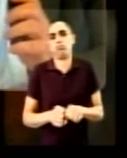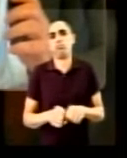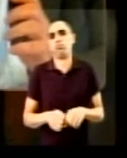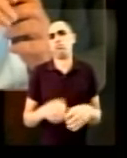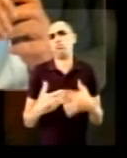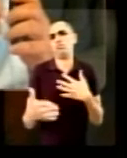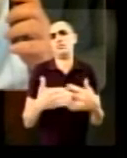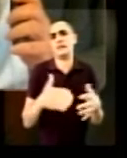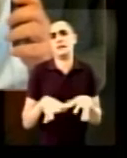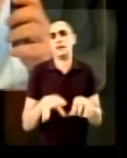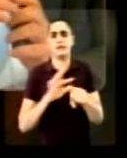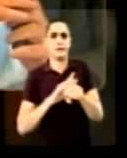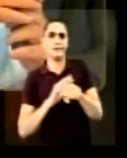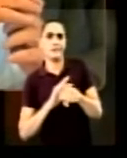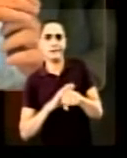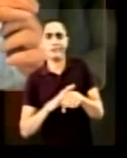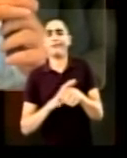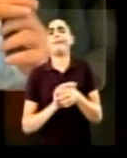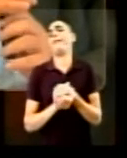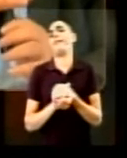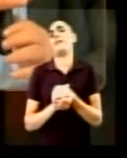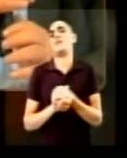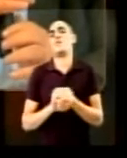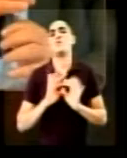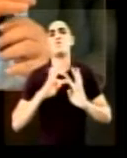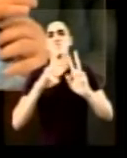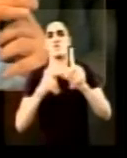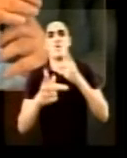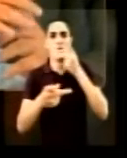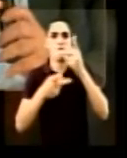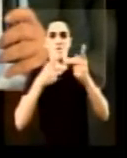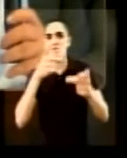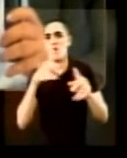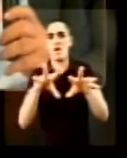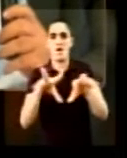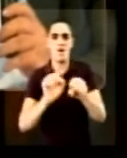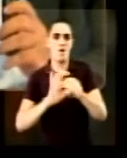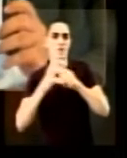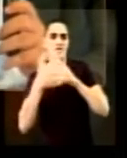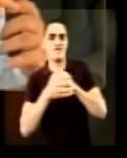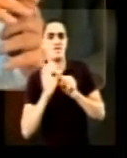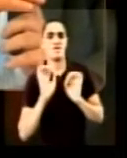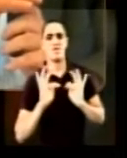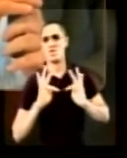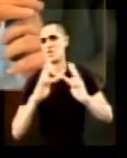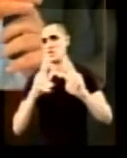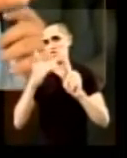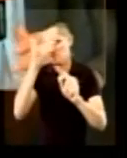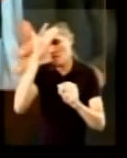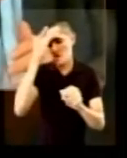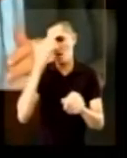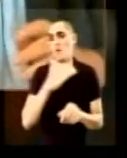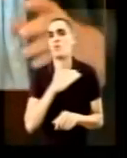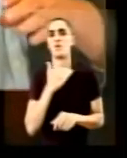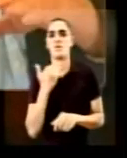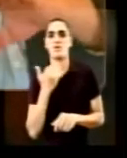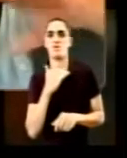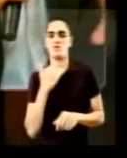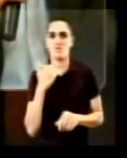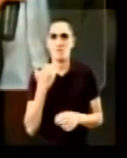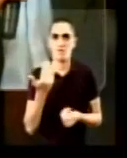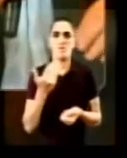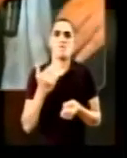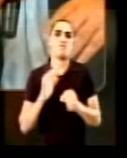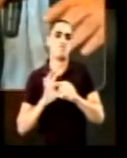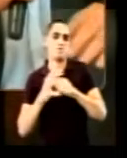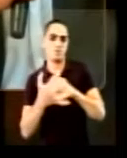que estão pondo Covid em tudo. Todo mundo que morre agora é Covid, mas o número de enterro